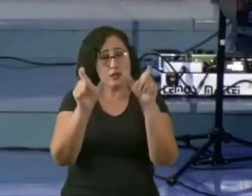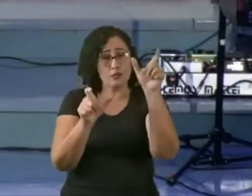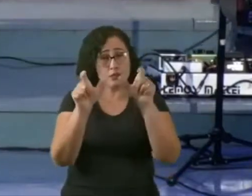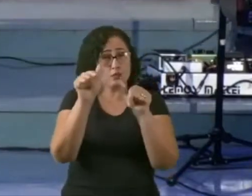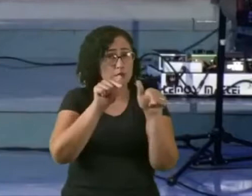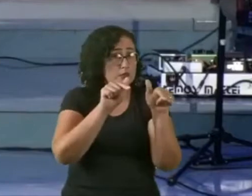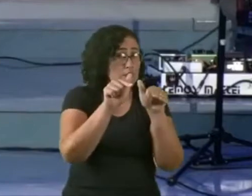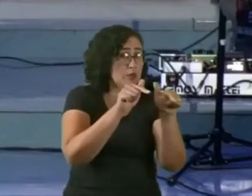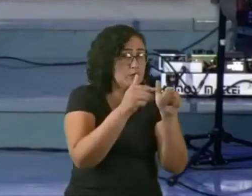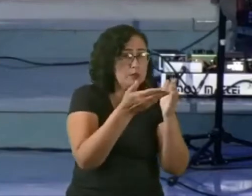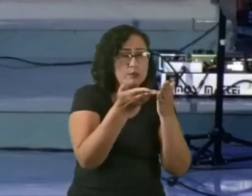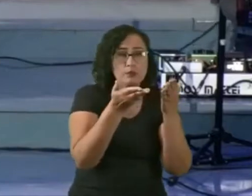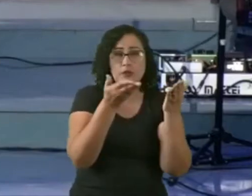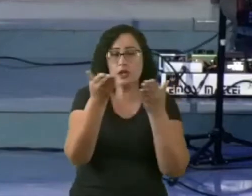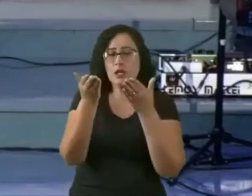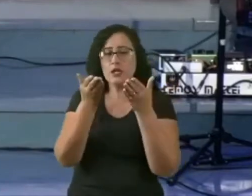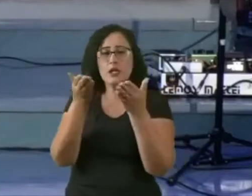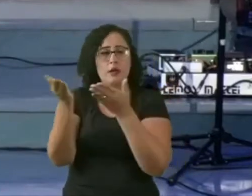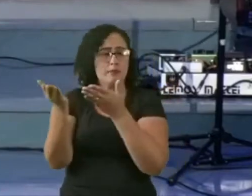justamente...